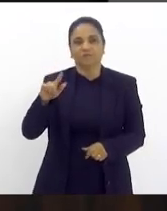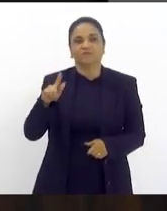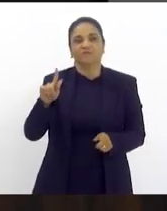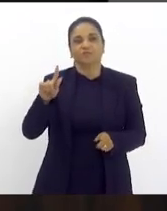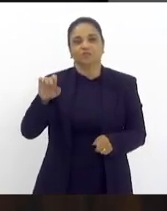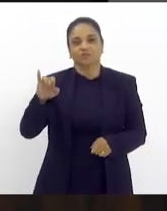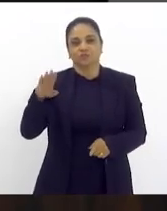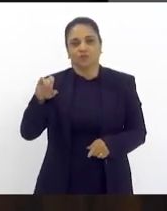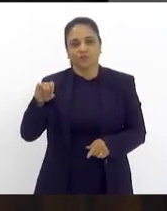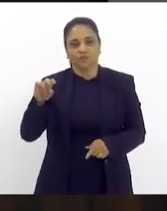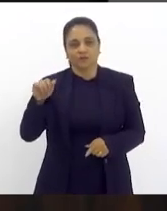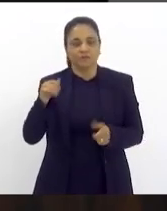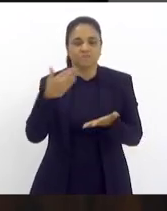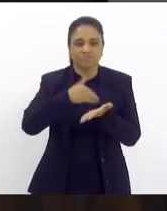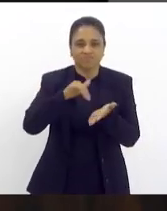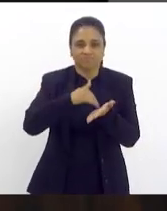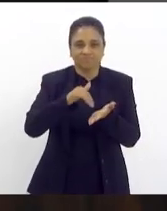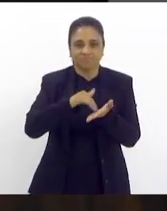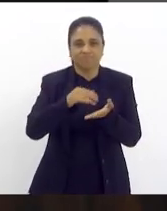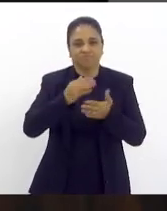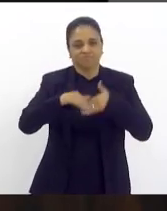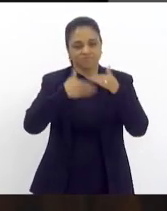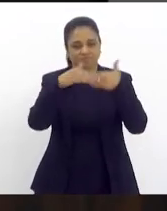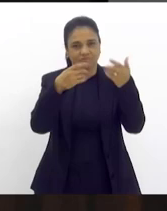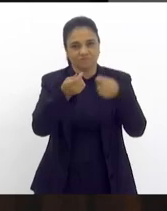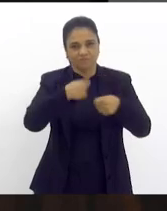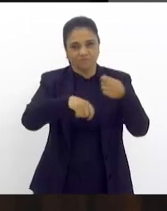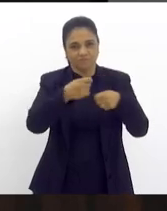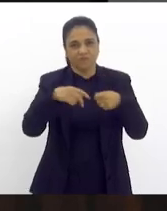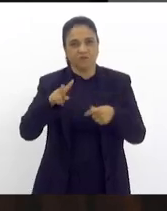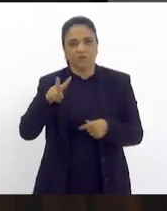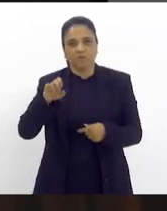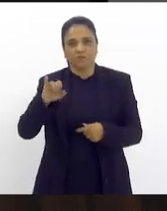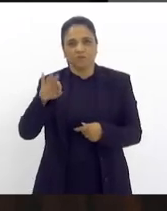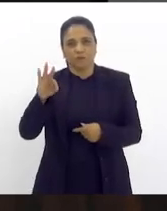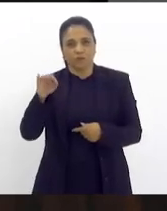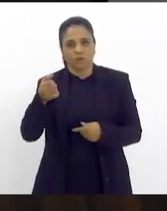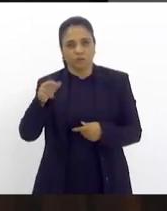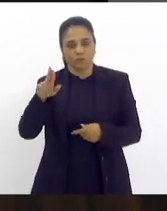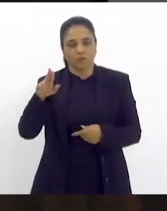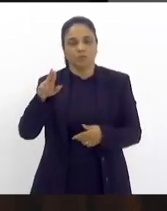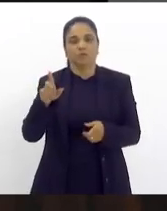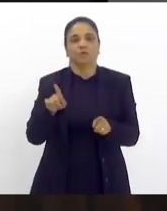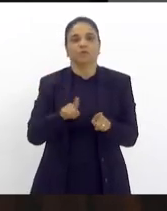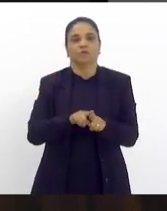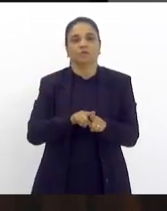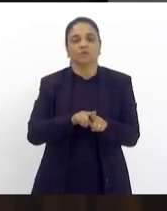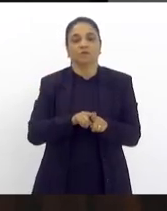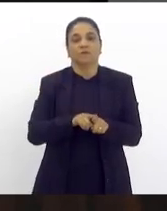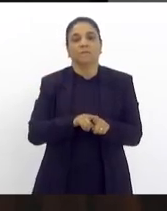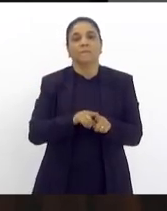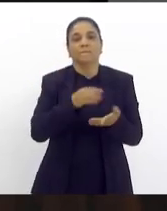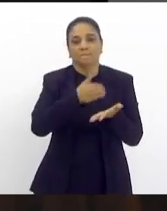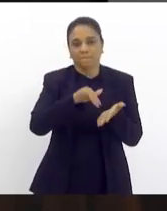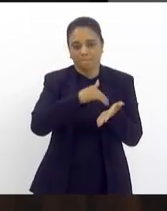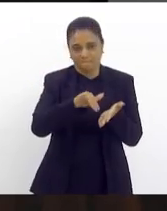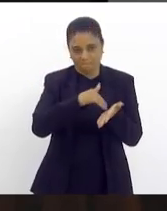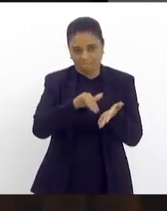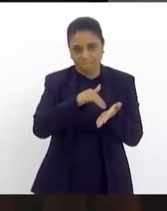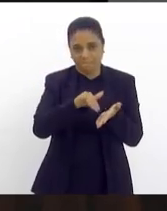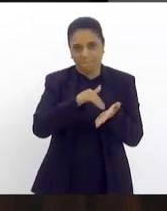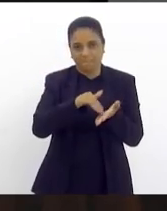Secretário de Desenvolvimento Econômico de Itaguaí, Vitor Benazati, Secretário